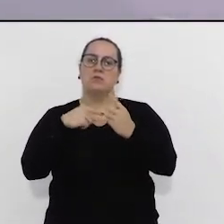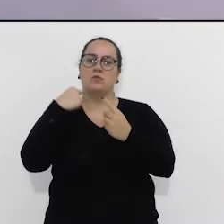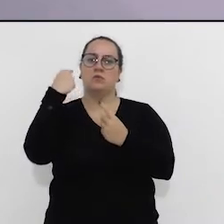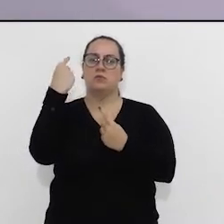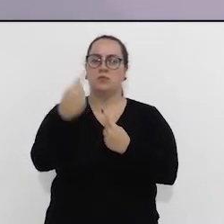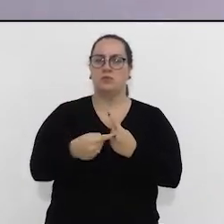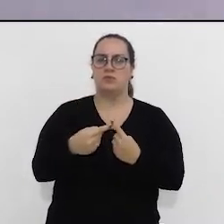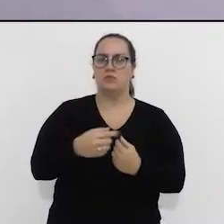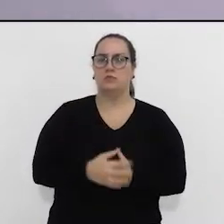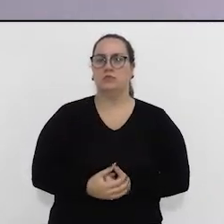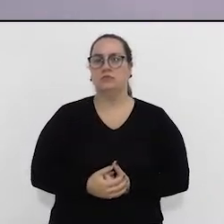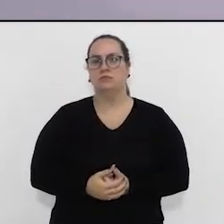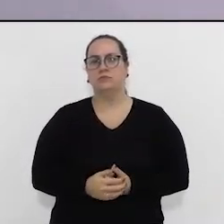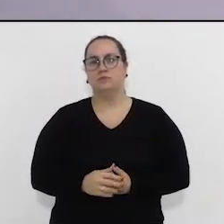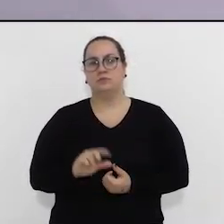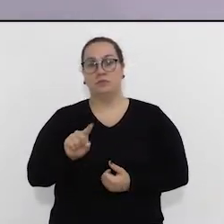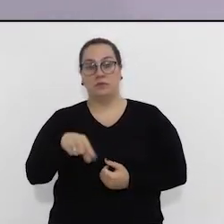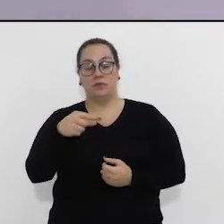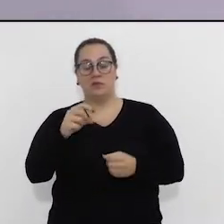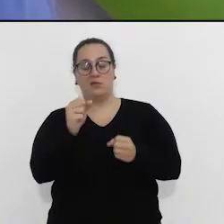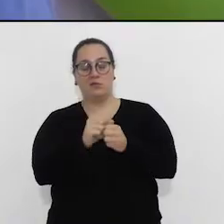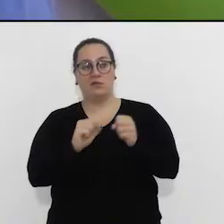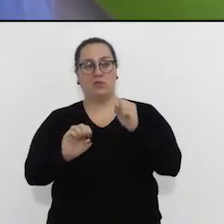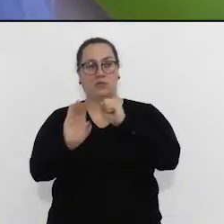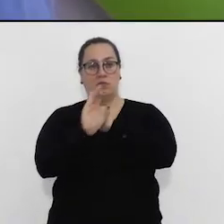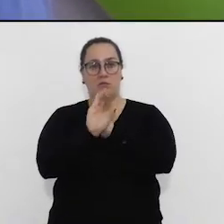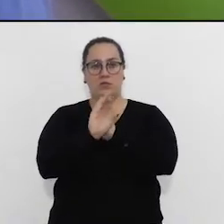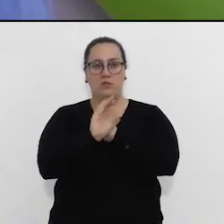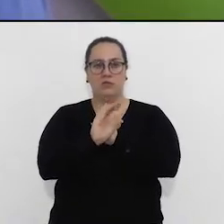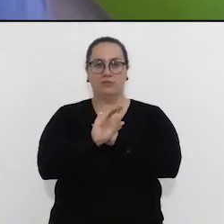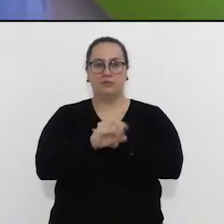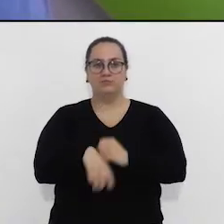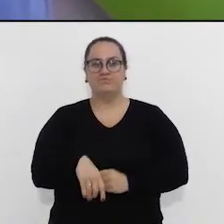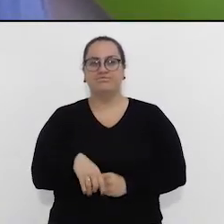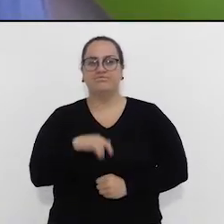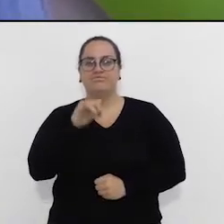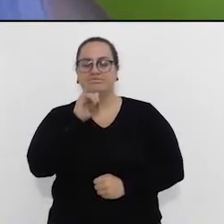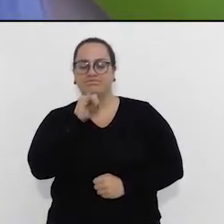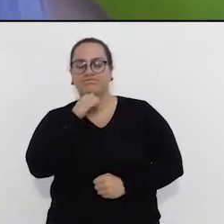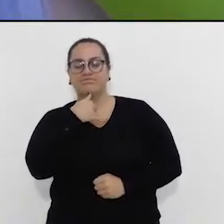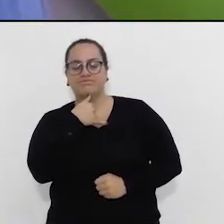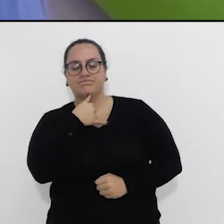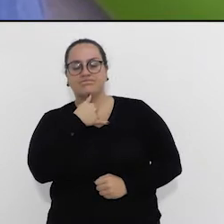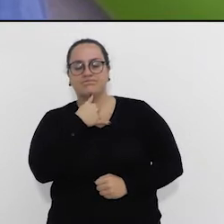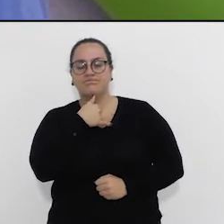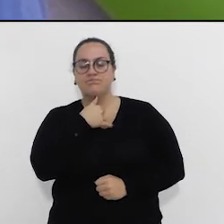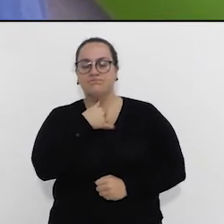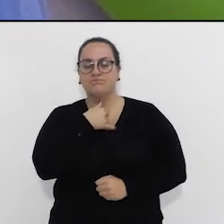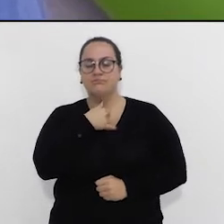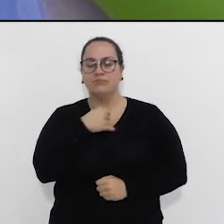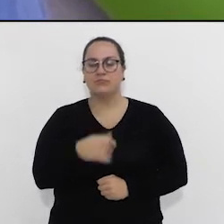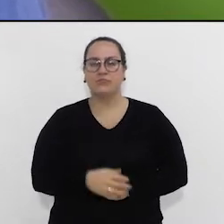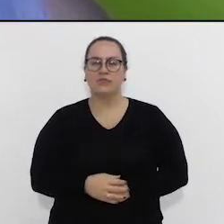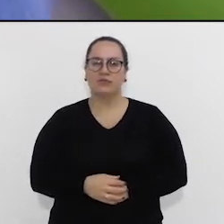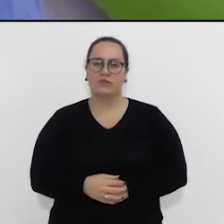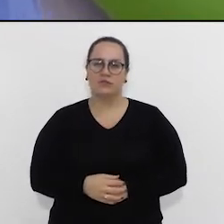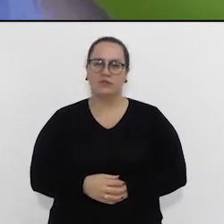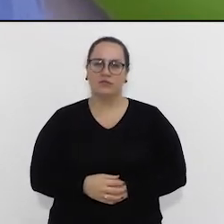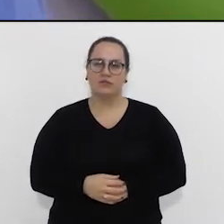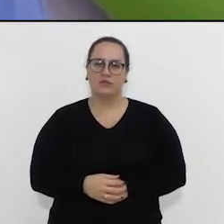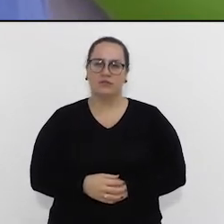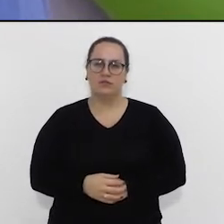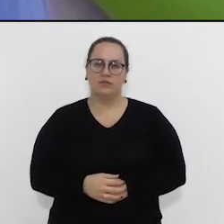mais ainda mais no cenário posso pandemia é Infelizmente o cenário posso pandemia É